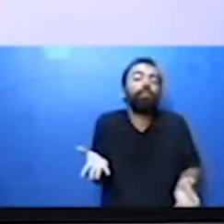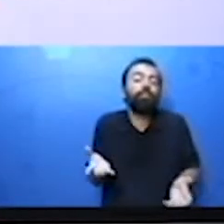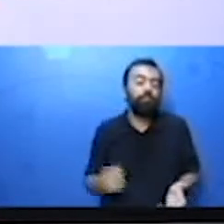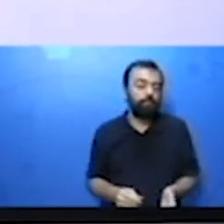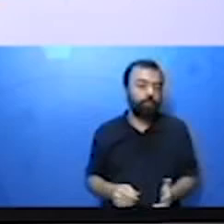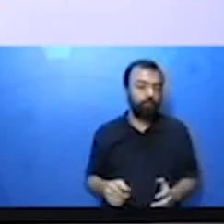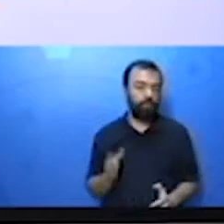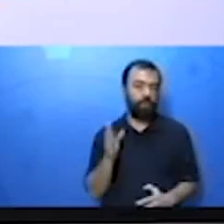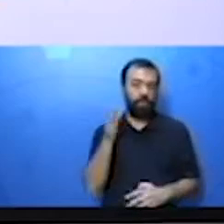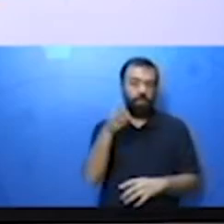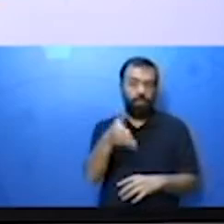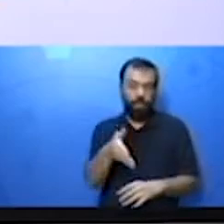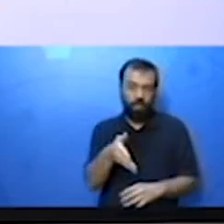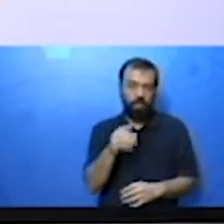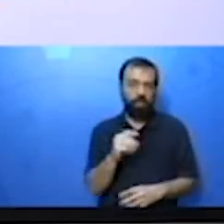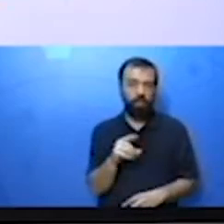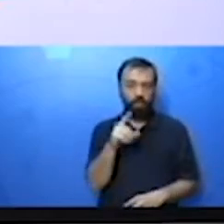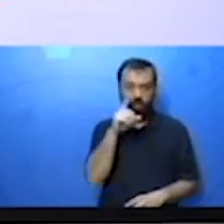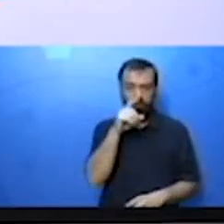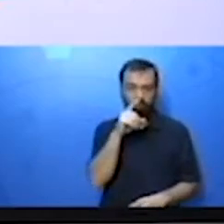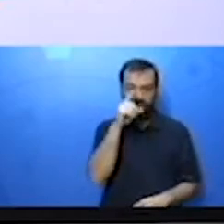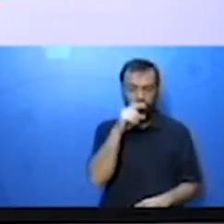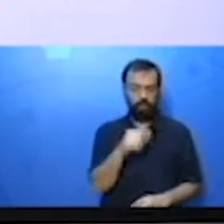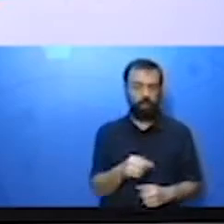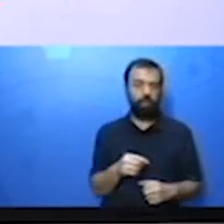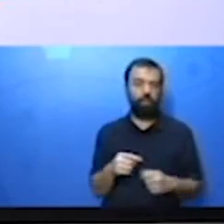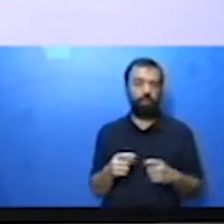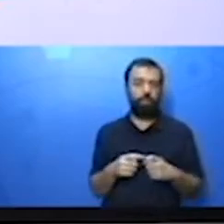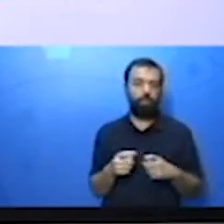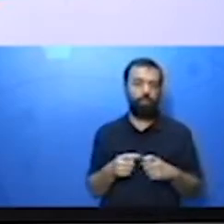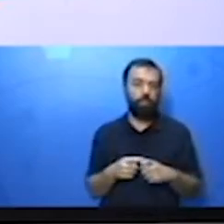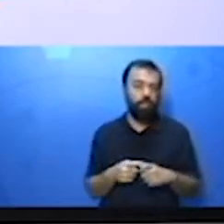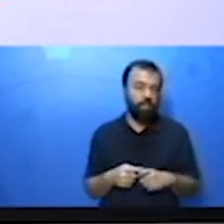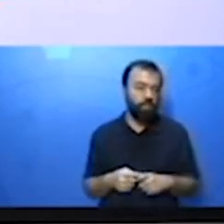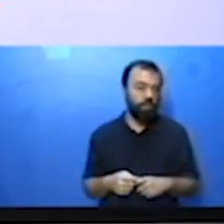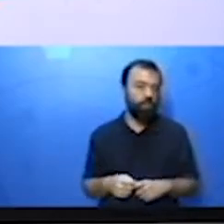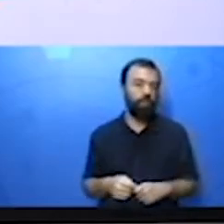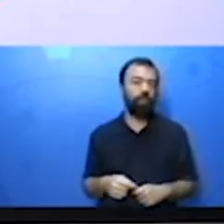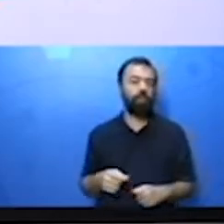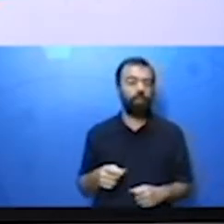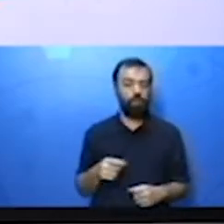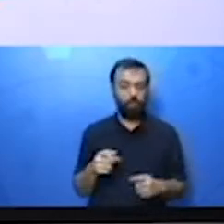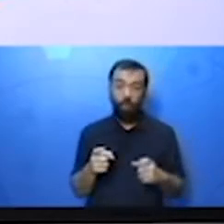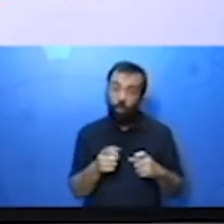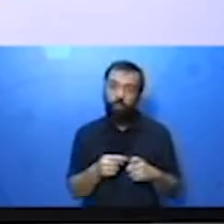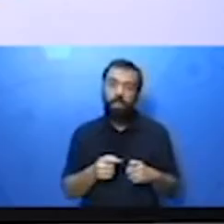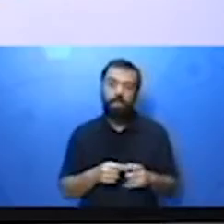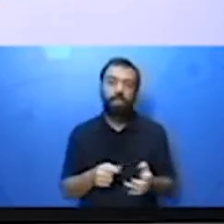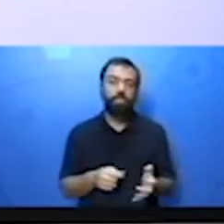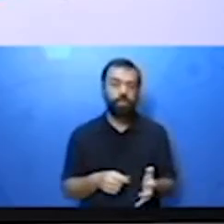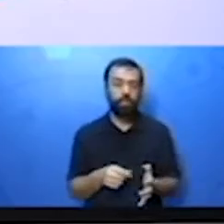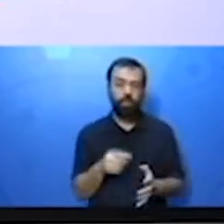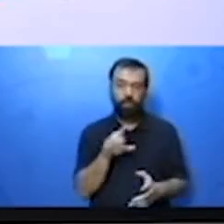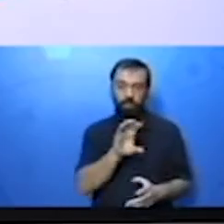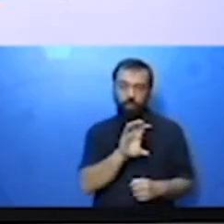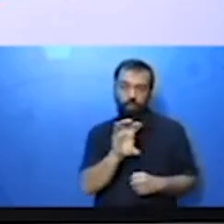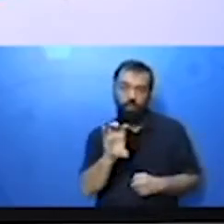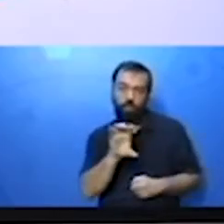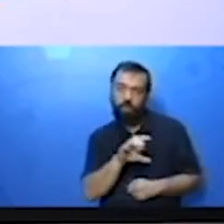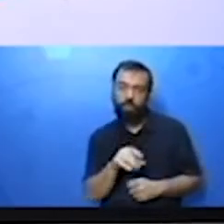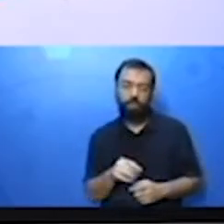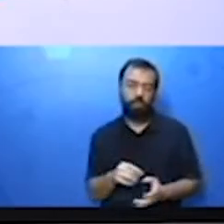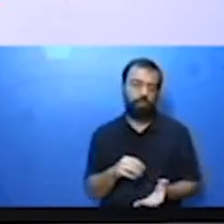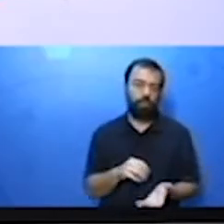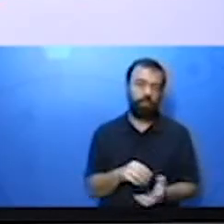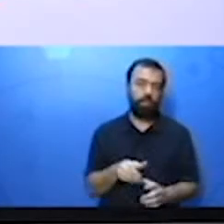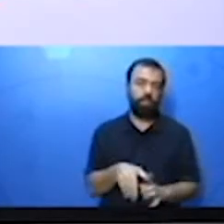Procurar o médico, pois só ele deverá diagnosticar a doença e receitar a medicação adequada para curar a